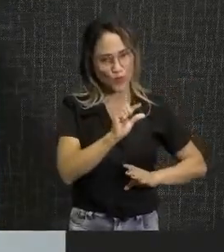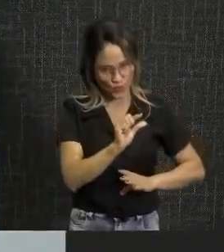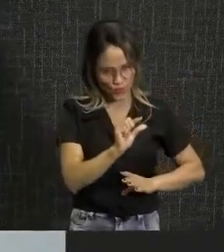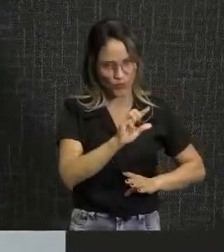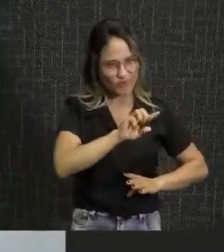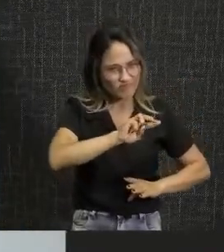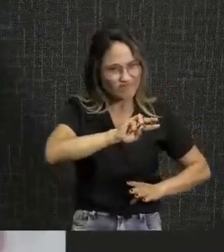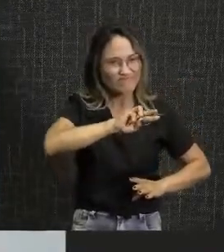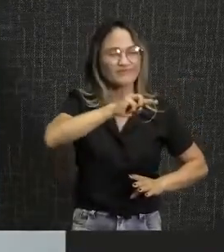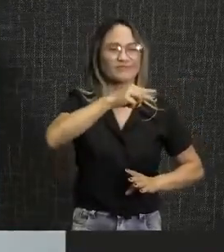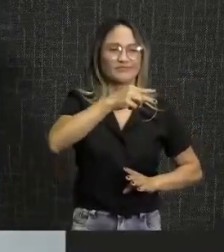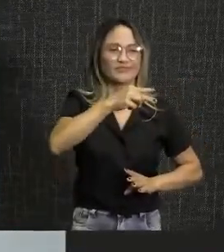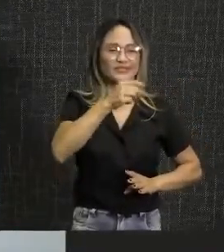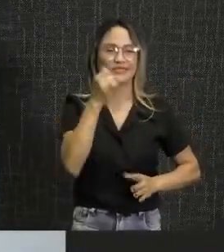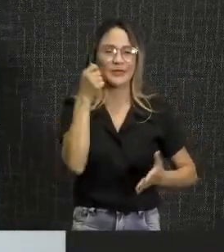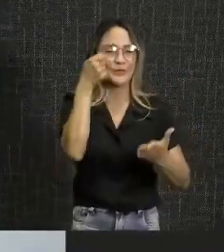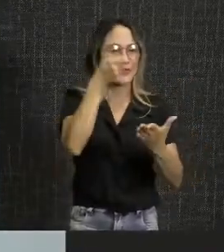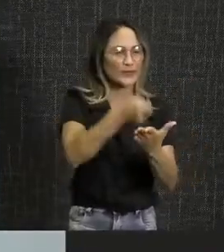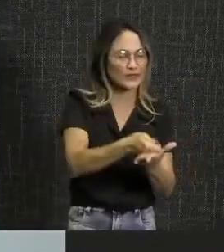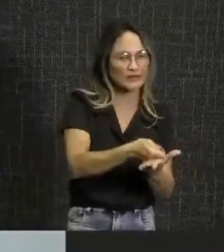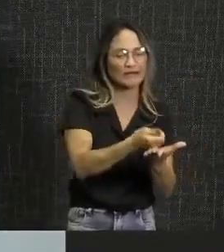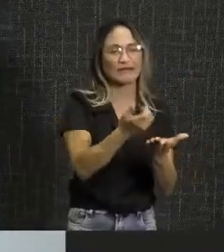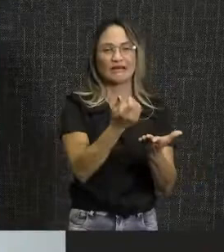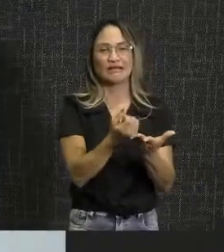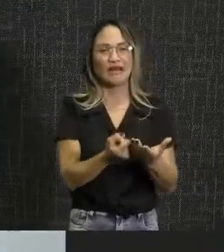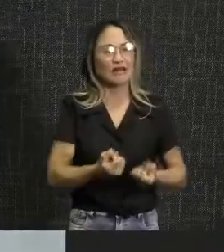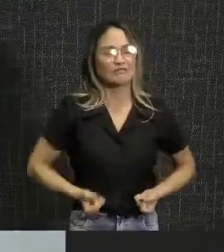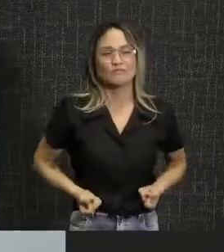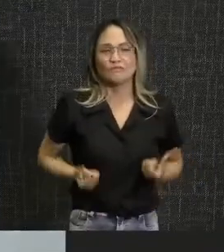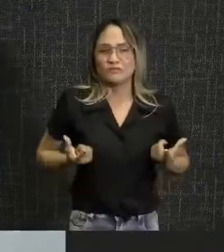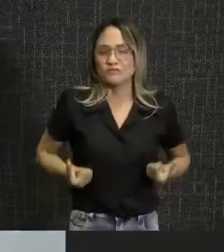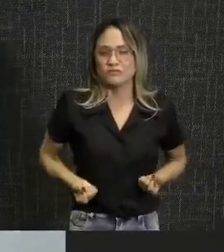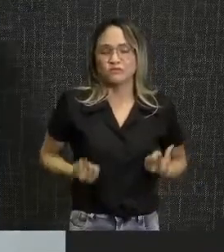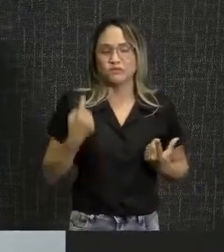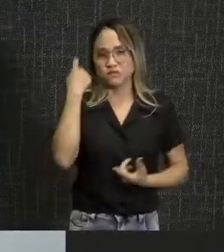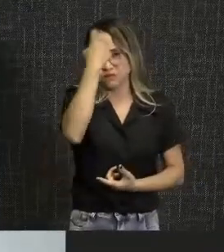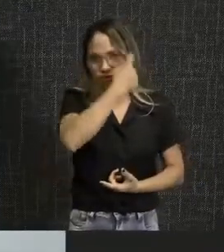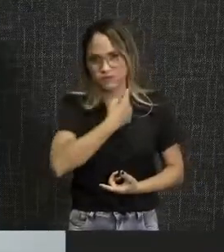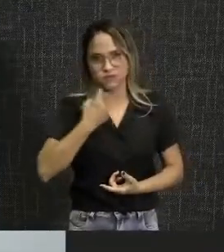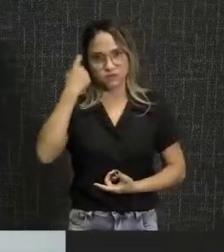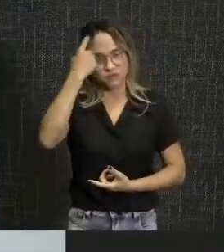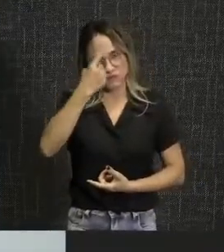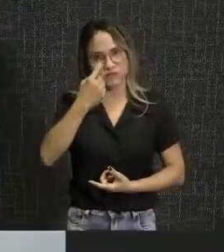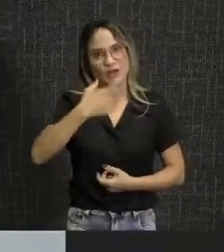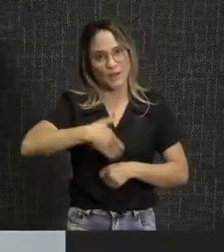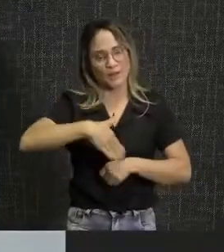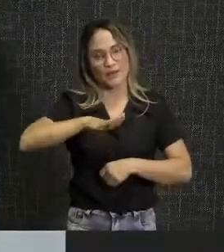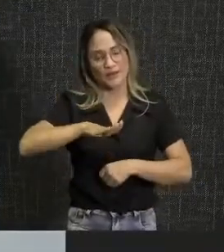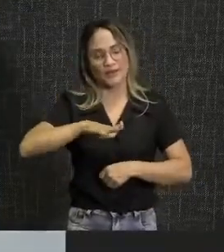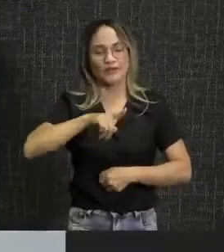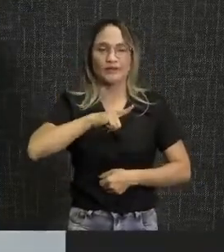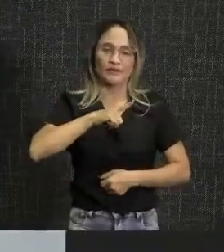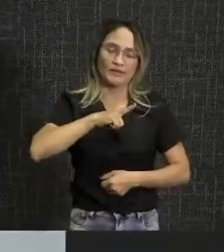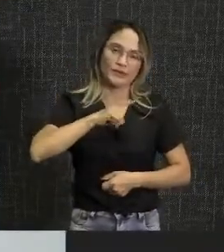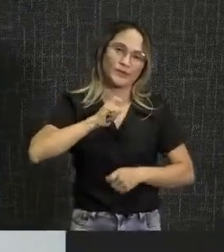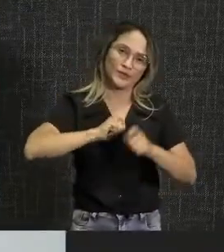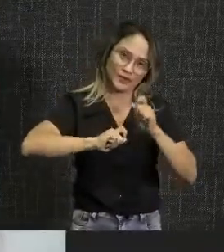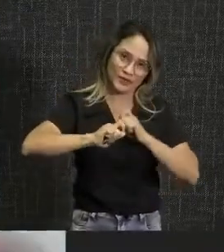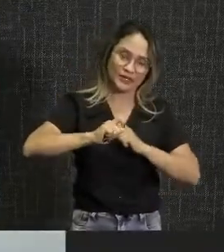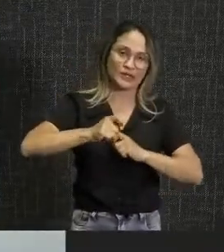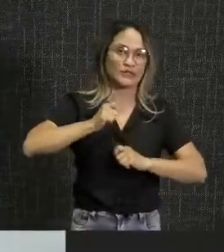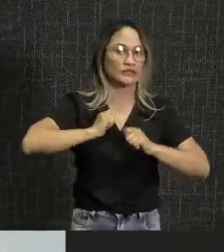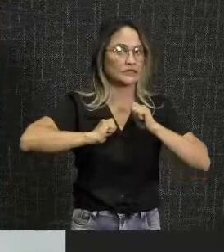tempo, começa a dar gargalo, começa a aumentar custo, você tem que pagar hora extra, e você também tem uma situação muitas vezes de ociosidade, fica